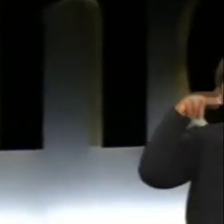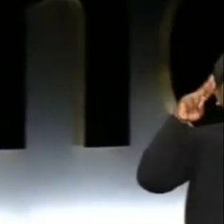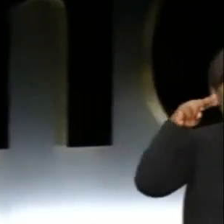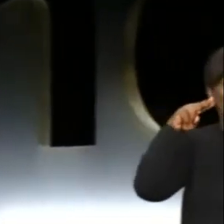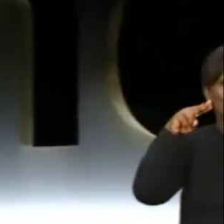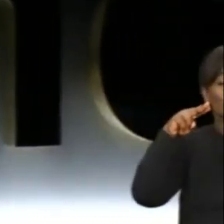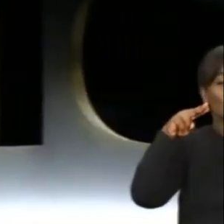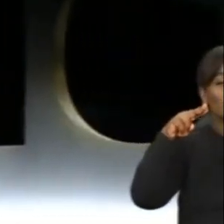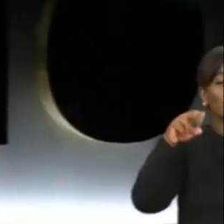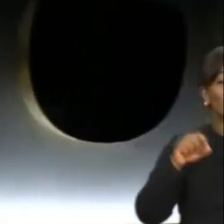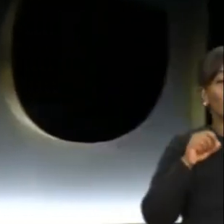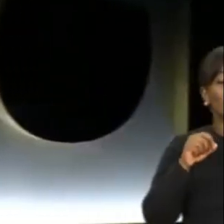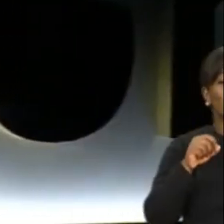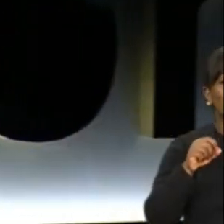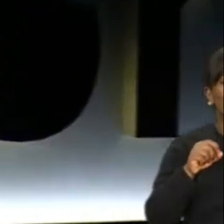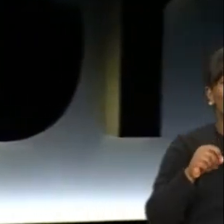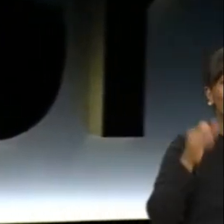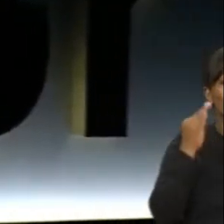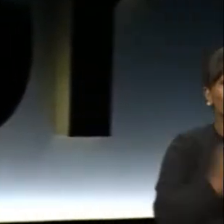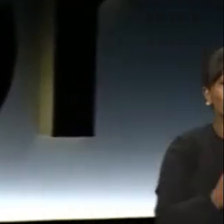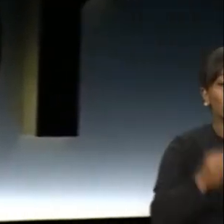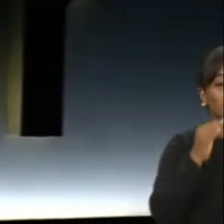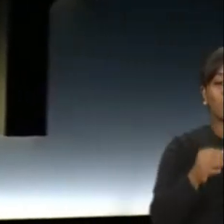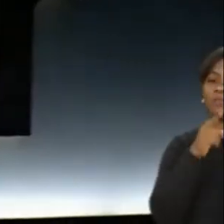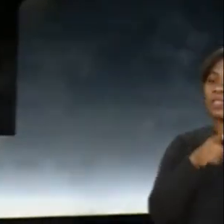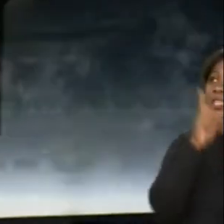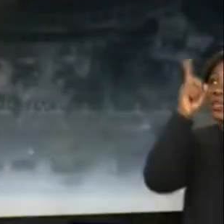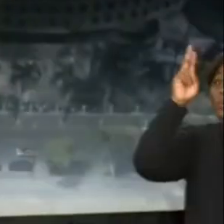você. Deus nunca te abandonou. Você sabe disso.